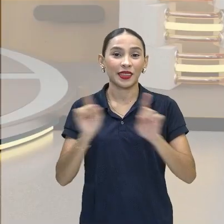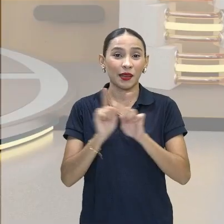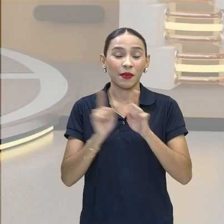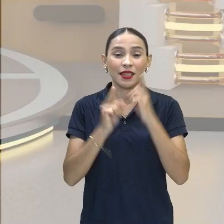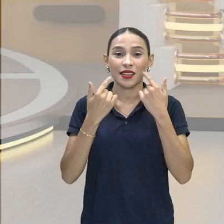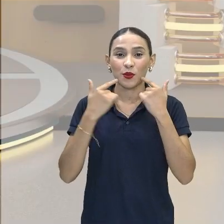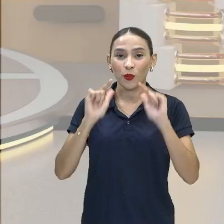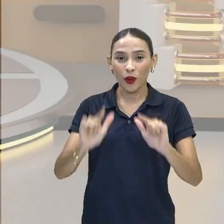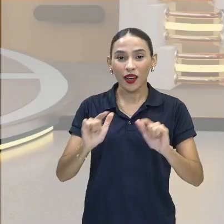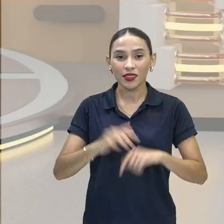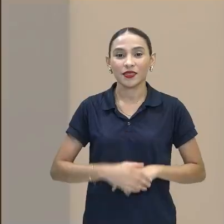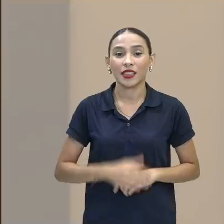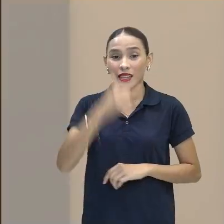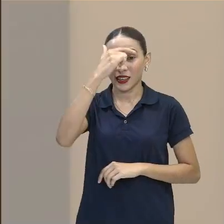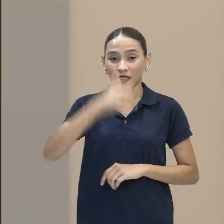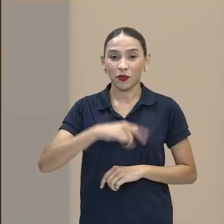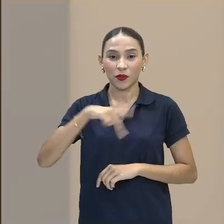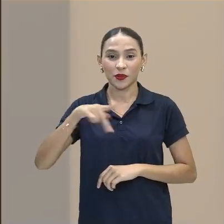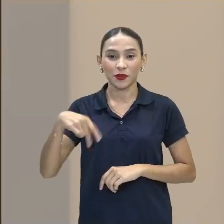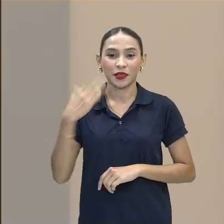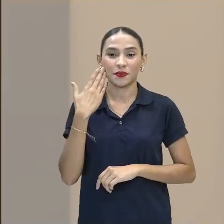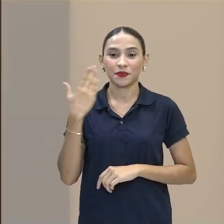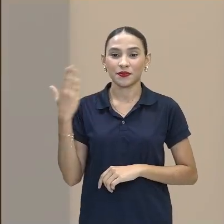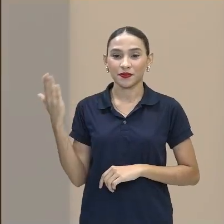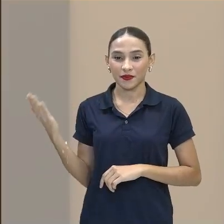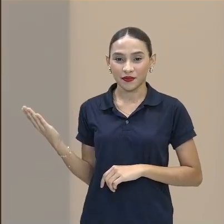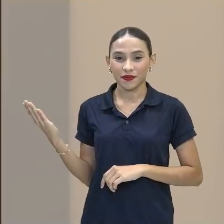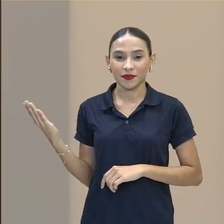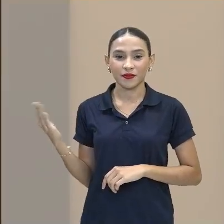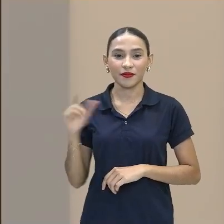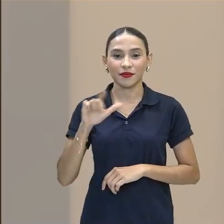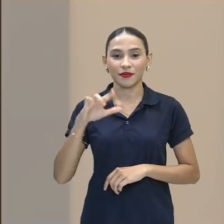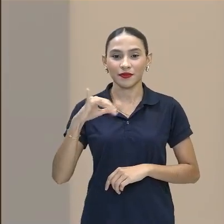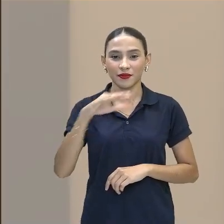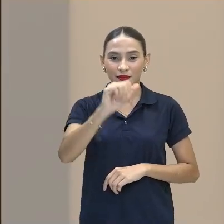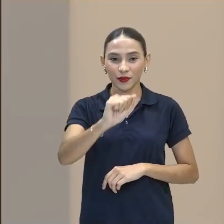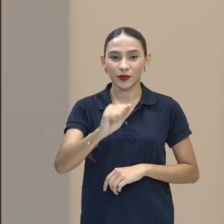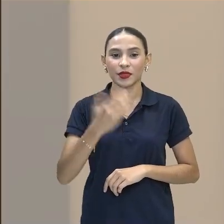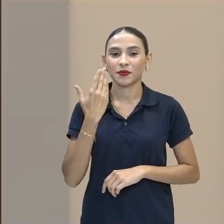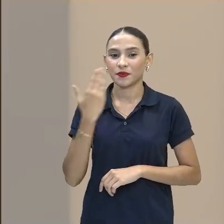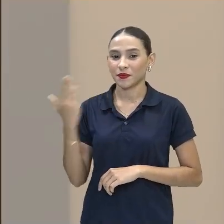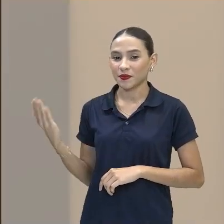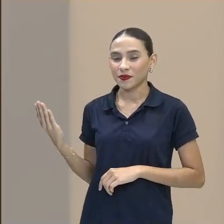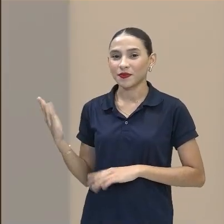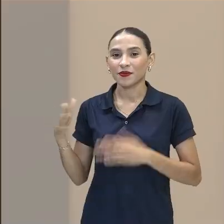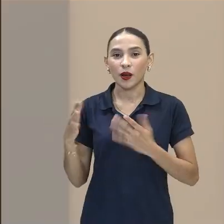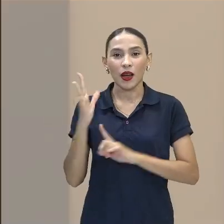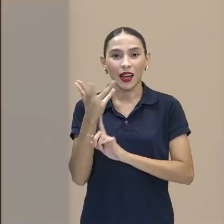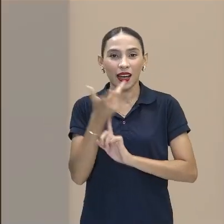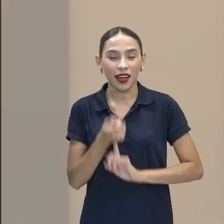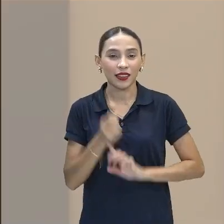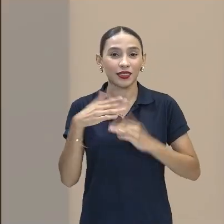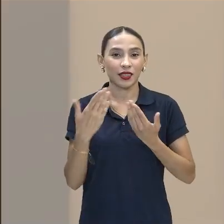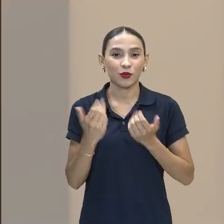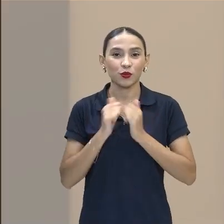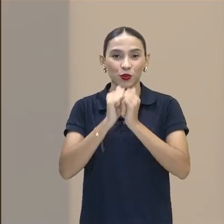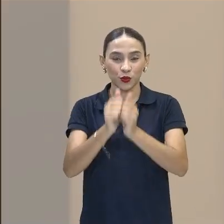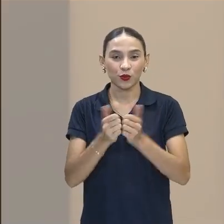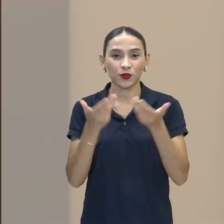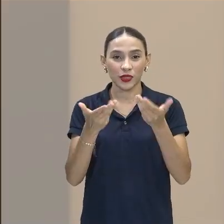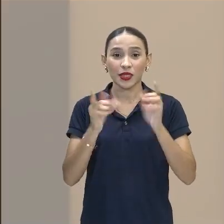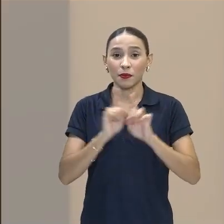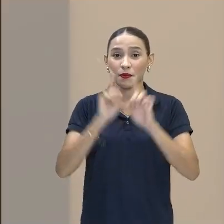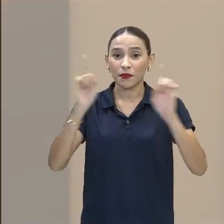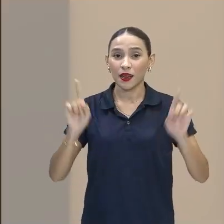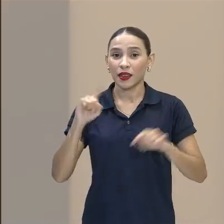linguagens, que eu também sou a professora Lúcia Santos e sou professora de arte. Então, vou estar com vocês aqui nesse momento. Mas